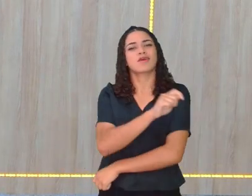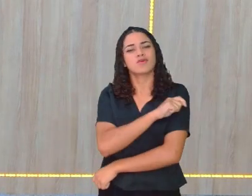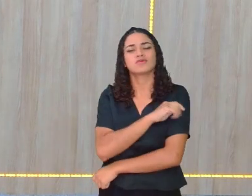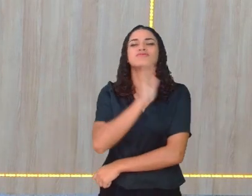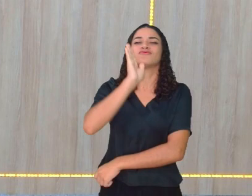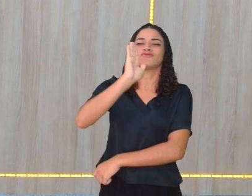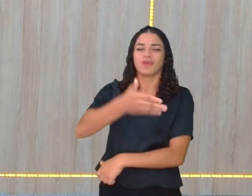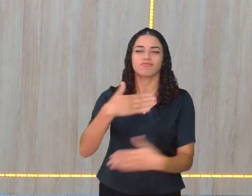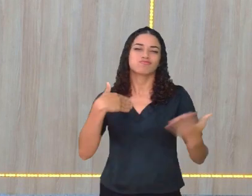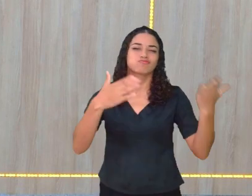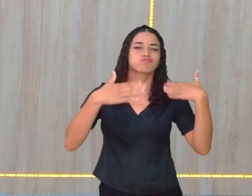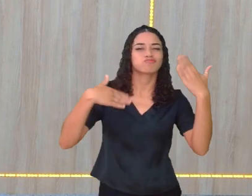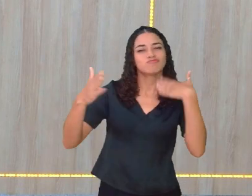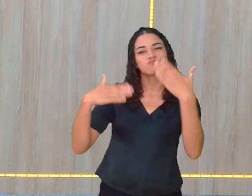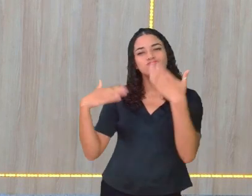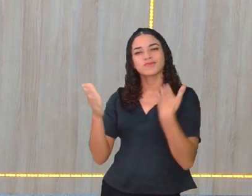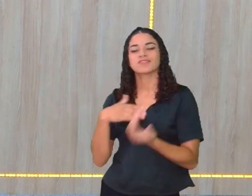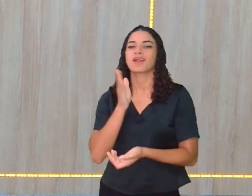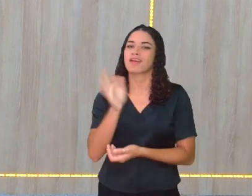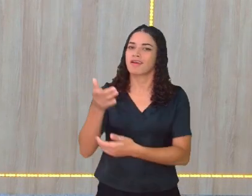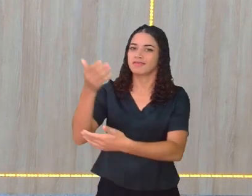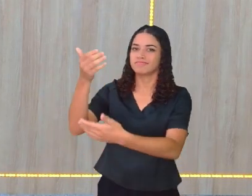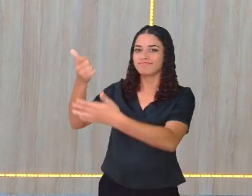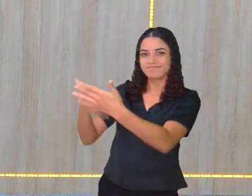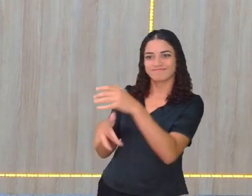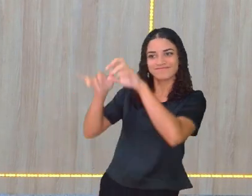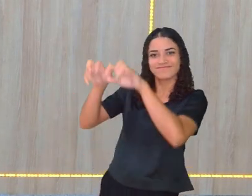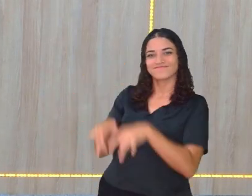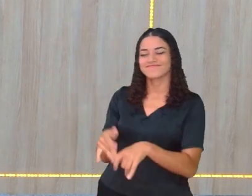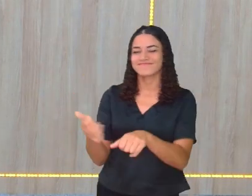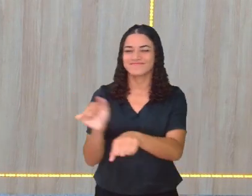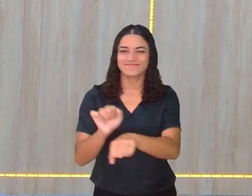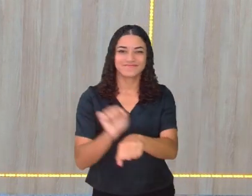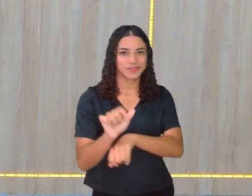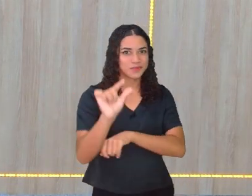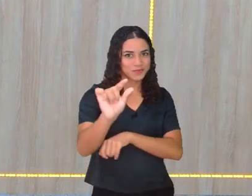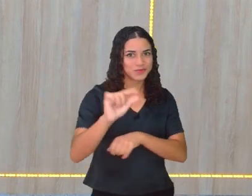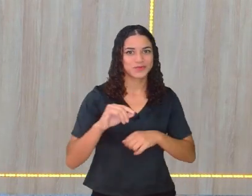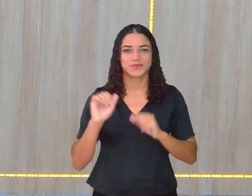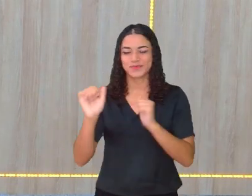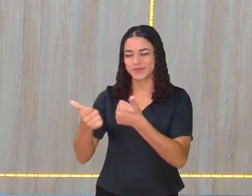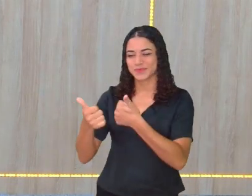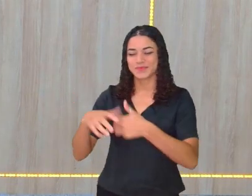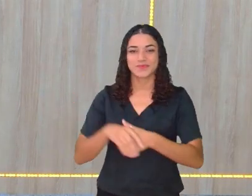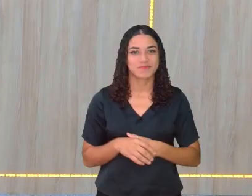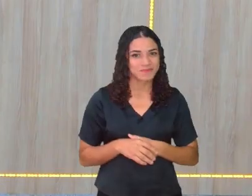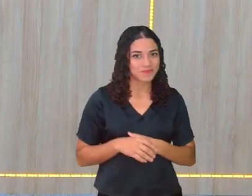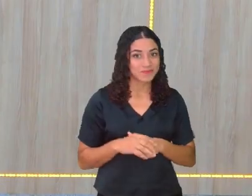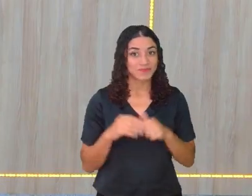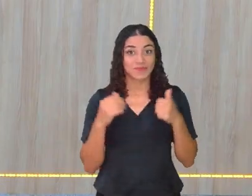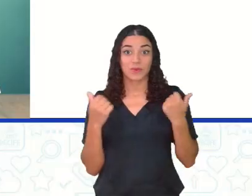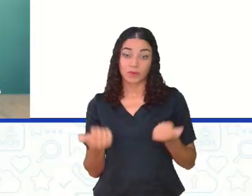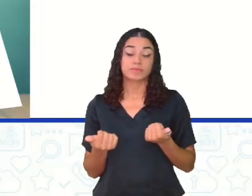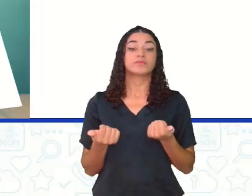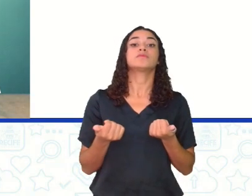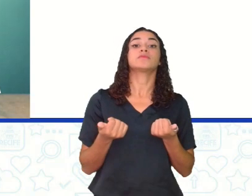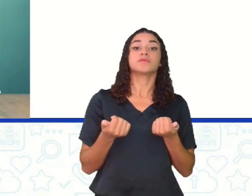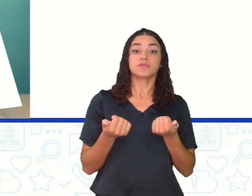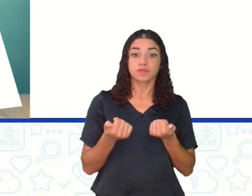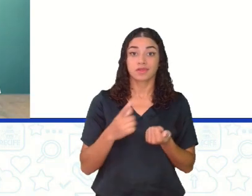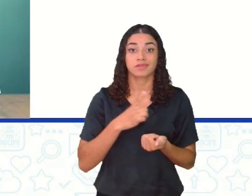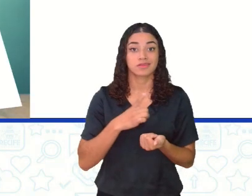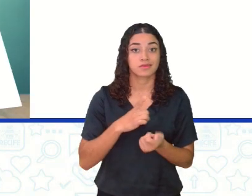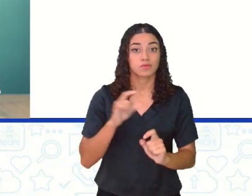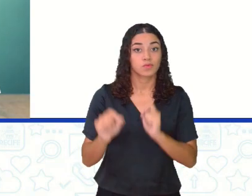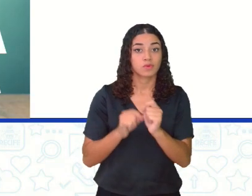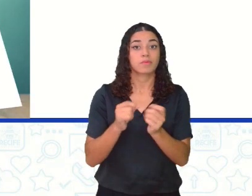aí conversando conosco aí no chat. Aguarda só um pouquinho aí, professora Cláudia. Além da questão aí